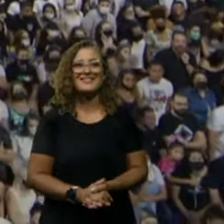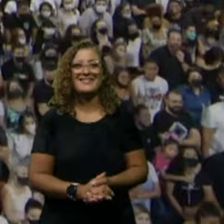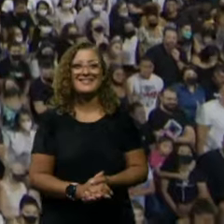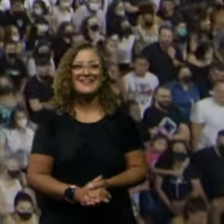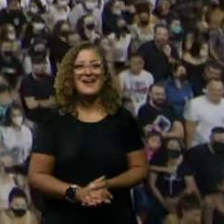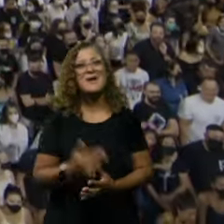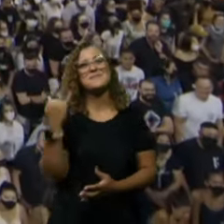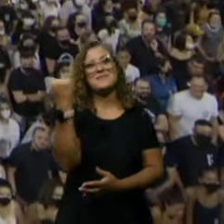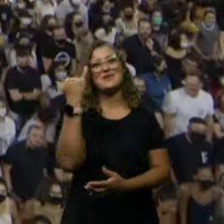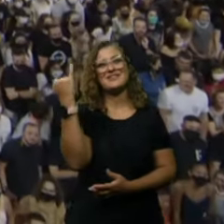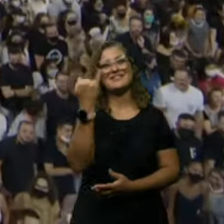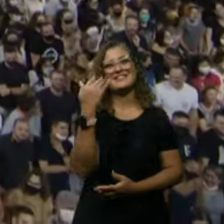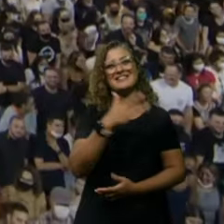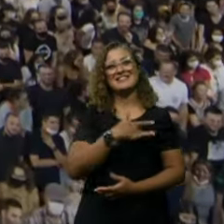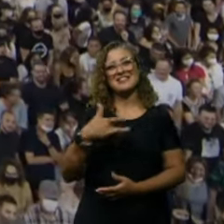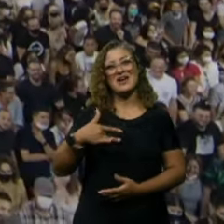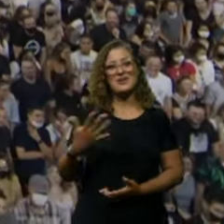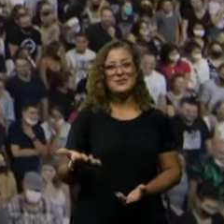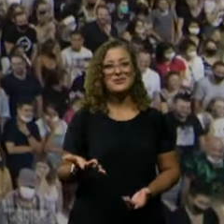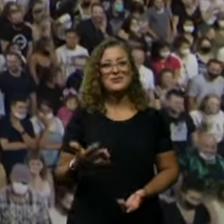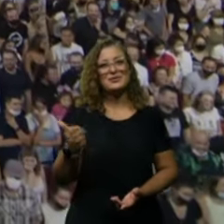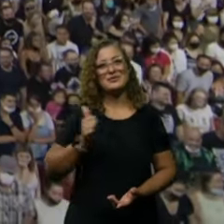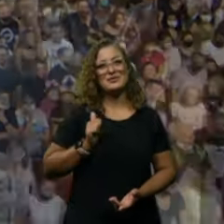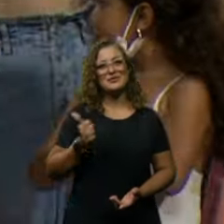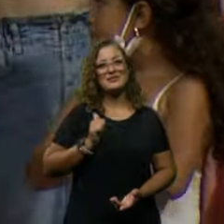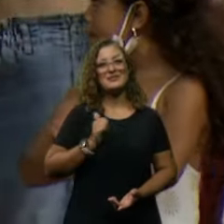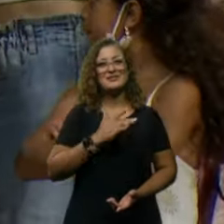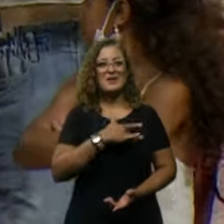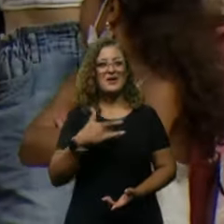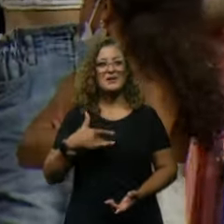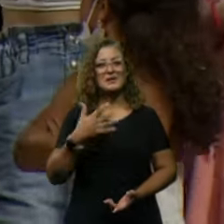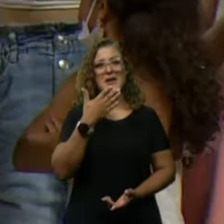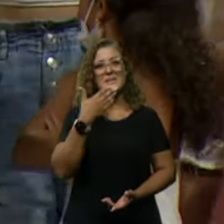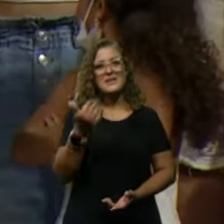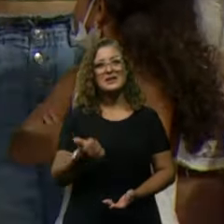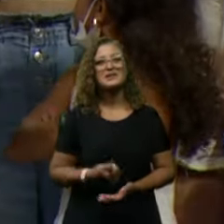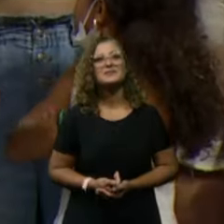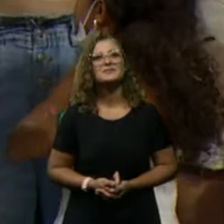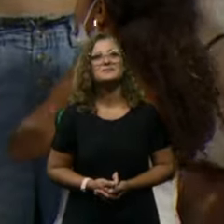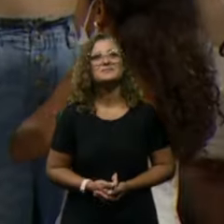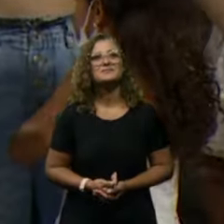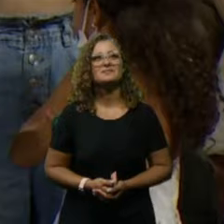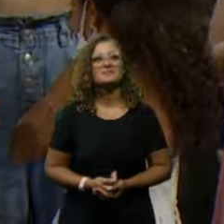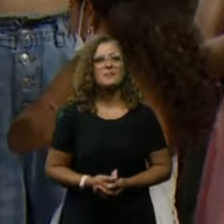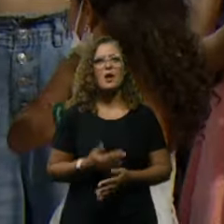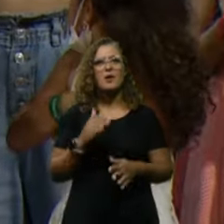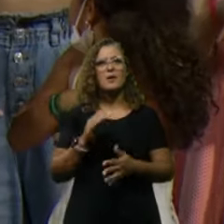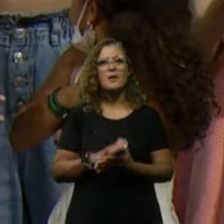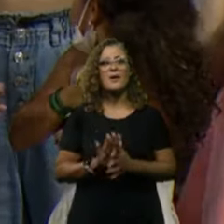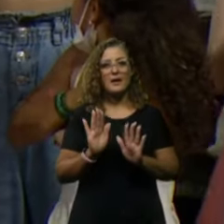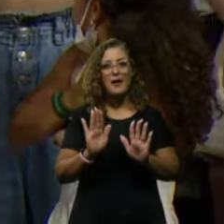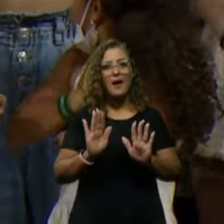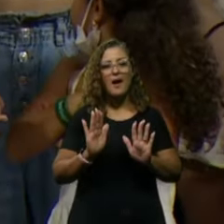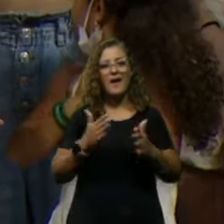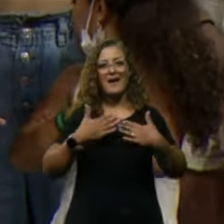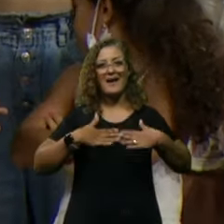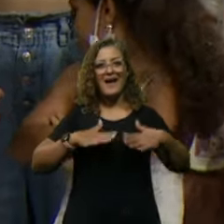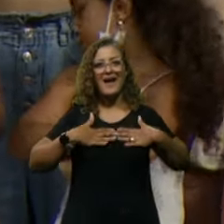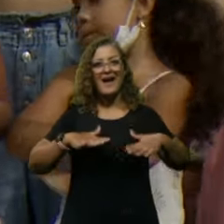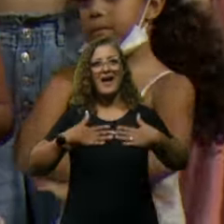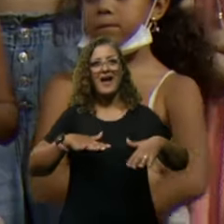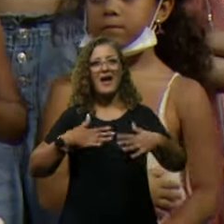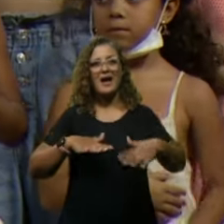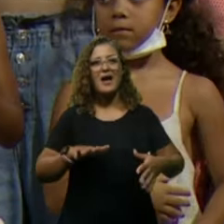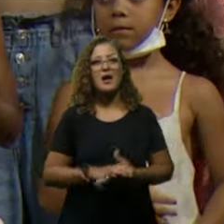saúde é só você entender o que é eterno você vai entender eu não vou humilhar seu filho não só que é um exercício